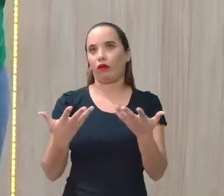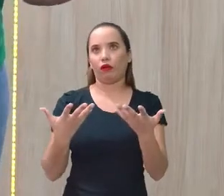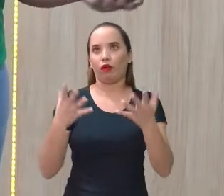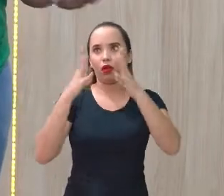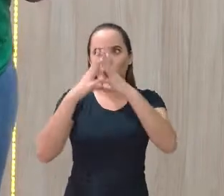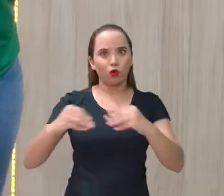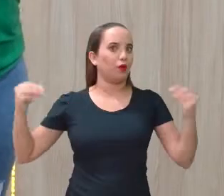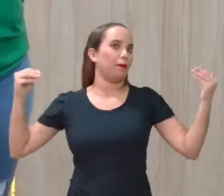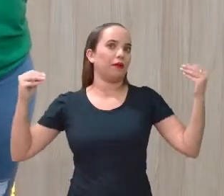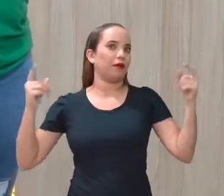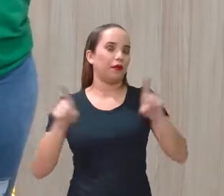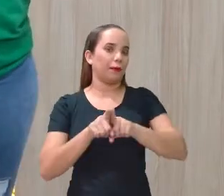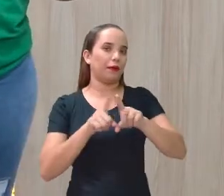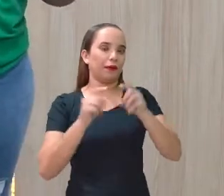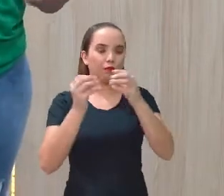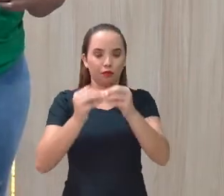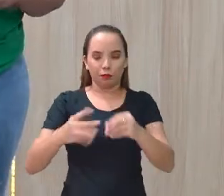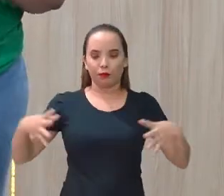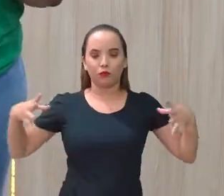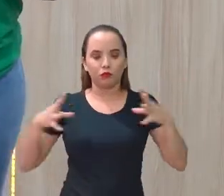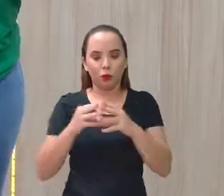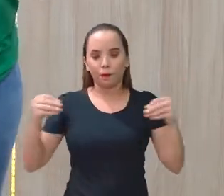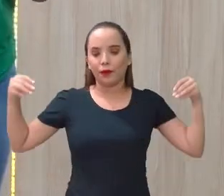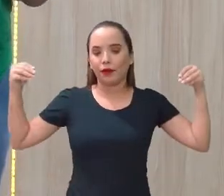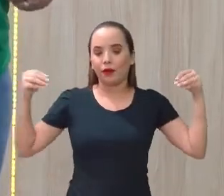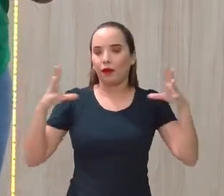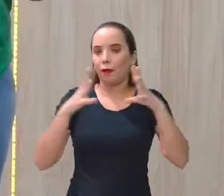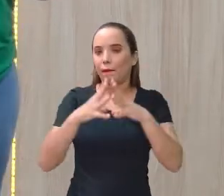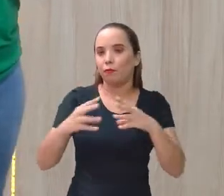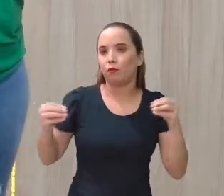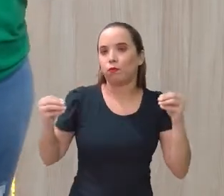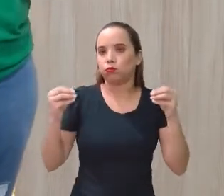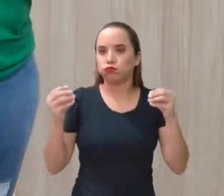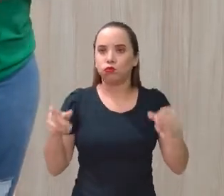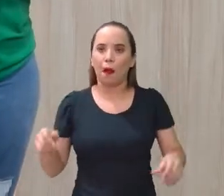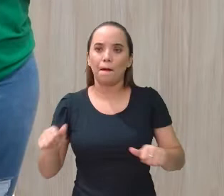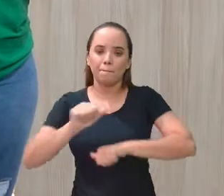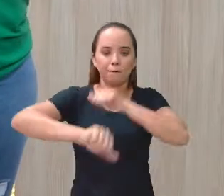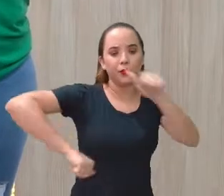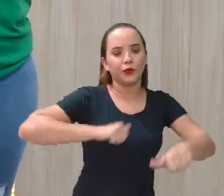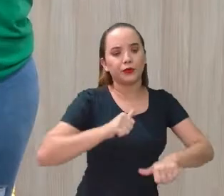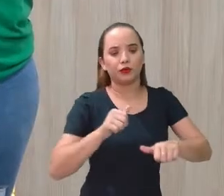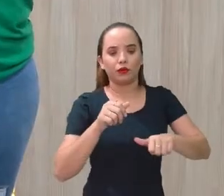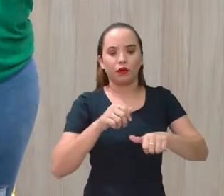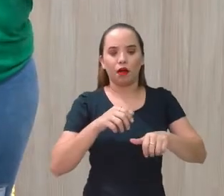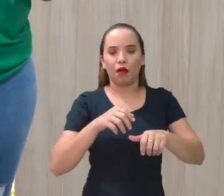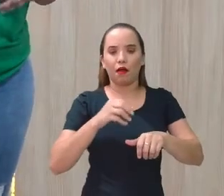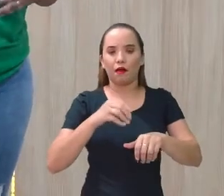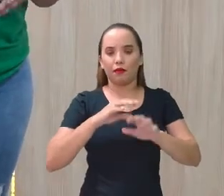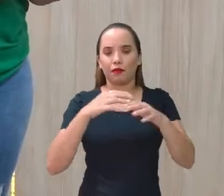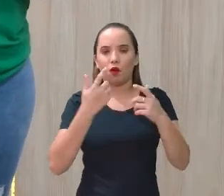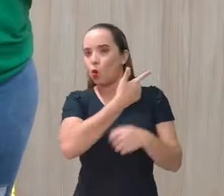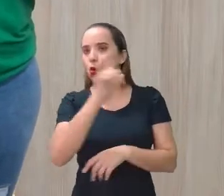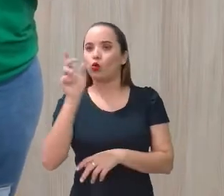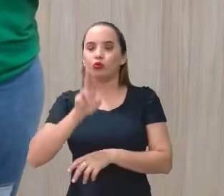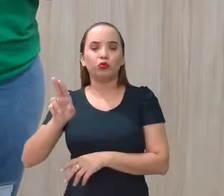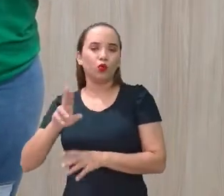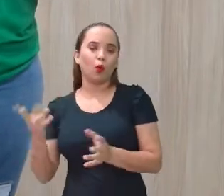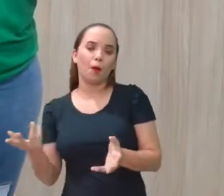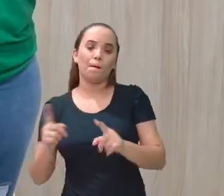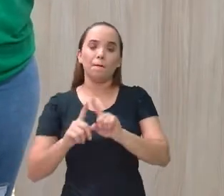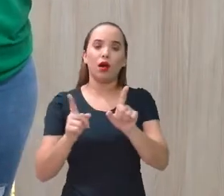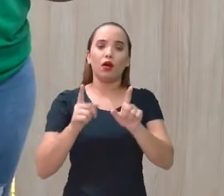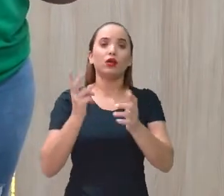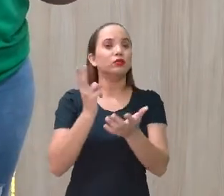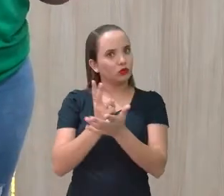sumir de alguma forma, né, da comunicação, sair de uso, levar outro nome, mas